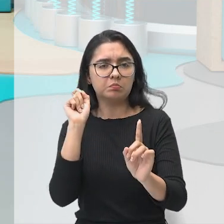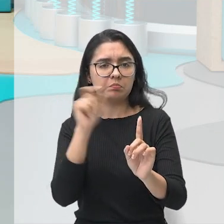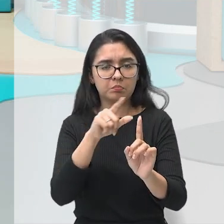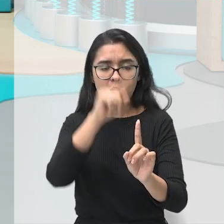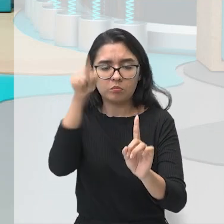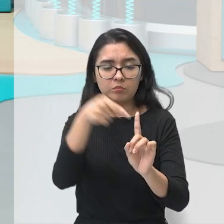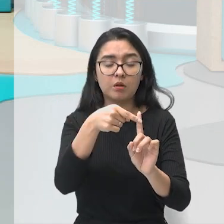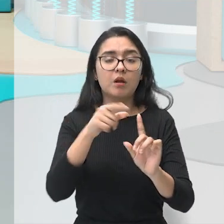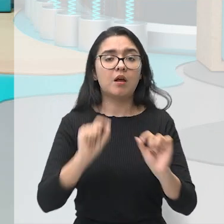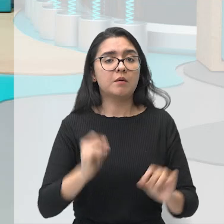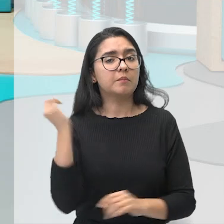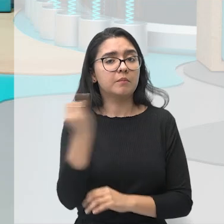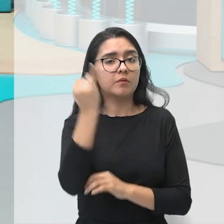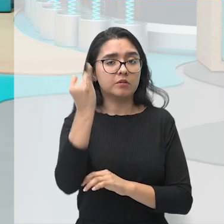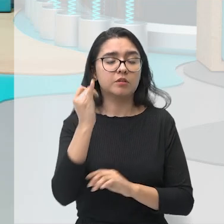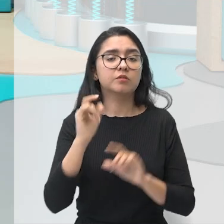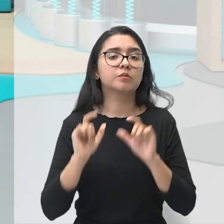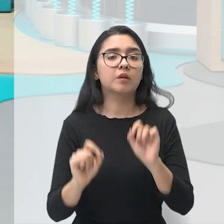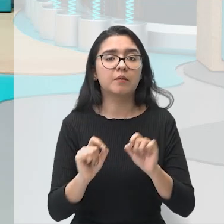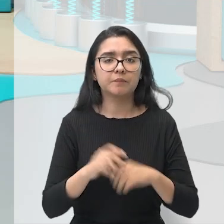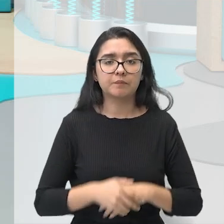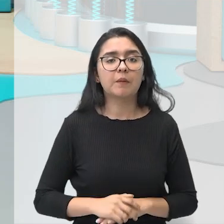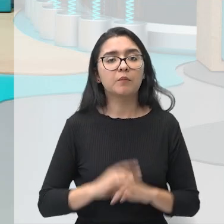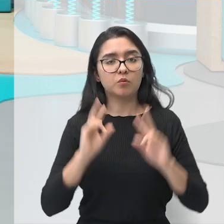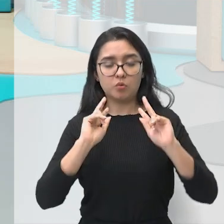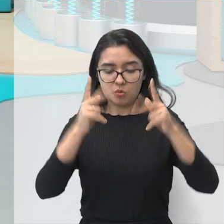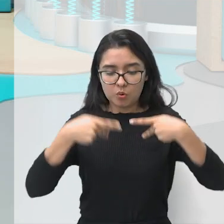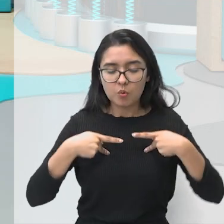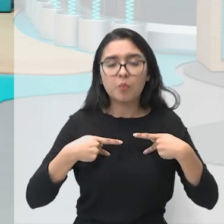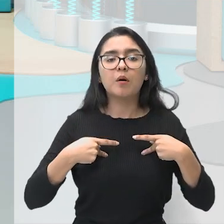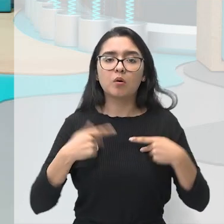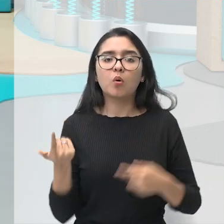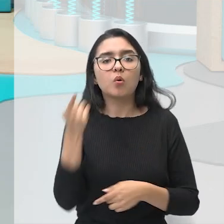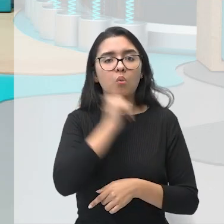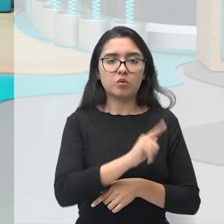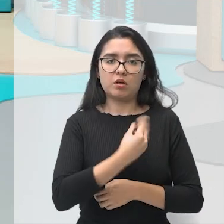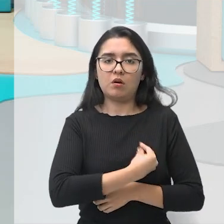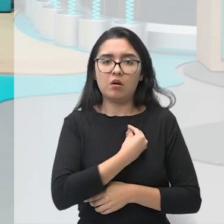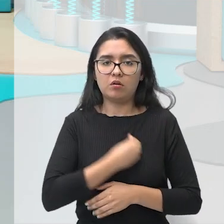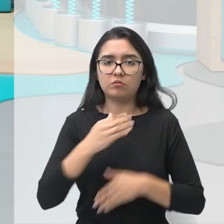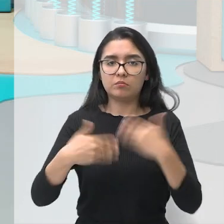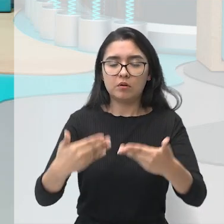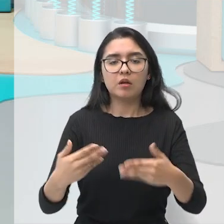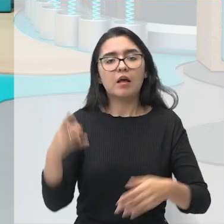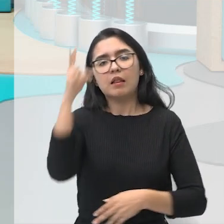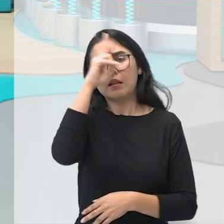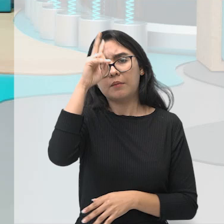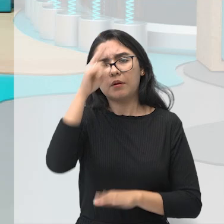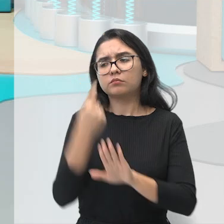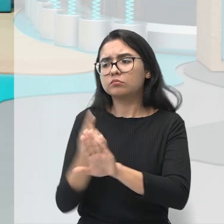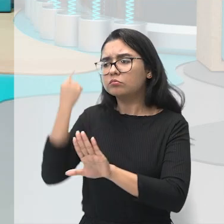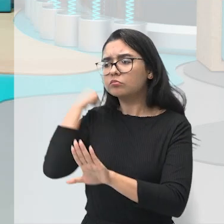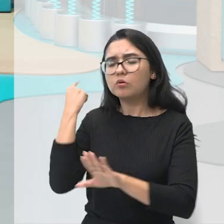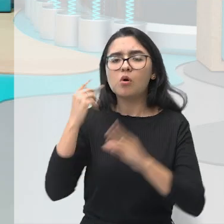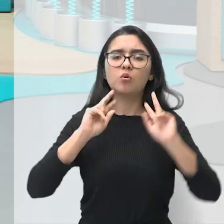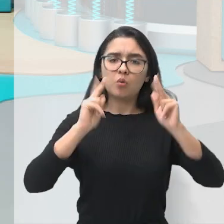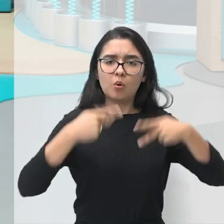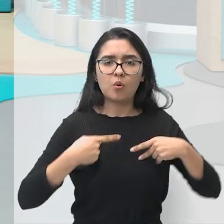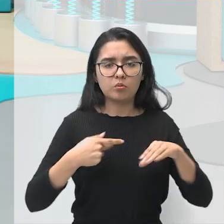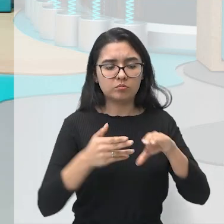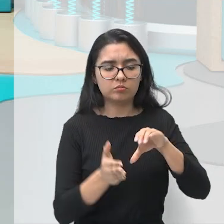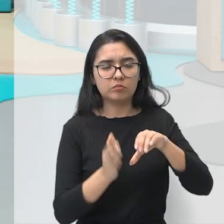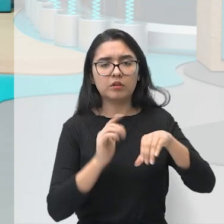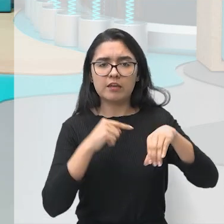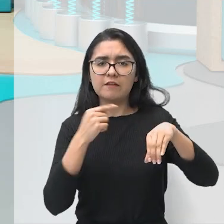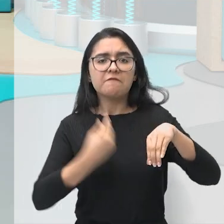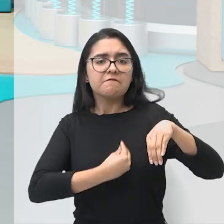foram fundamentais para a sobrevivência do ser humano. A gente pode lembrar aí, por exemplo, dos homens das cavernas, que não